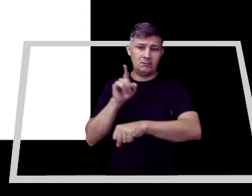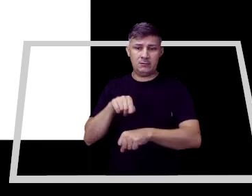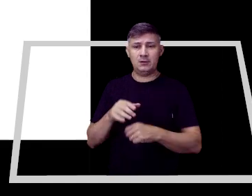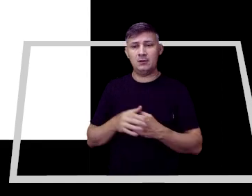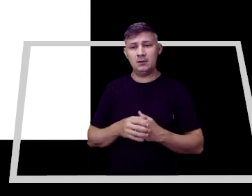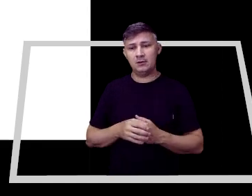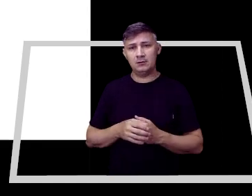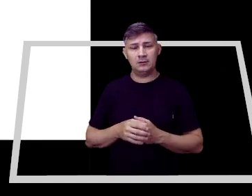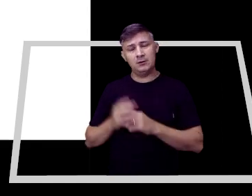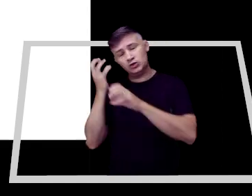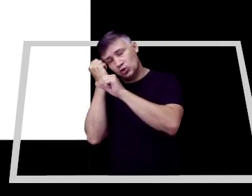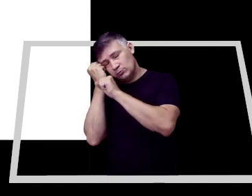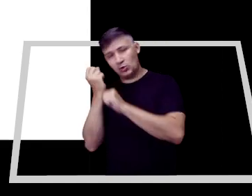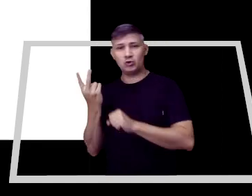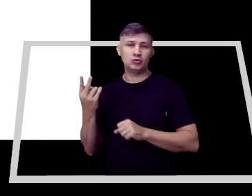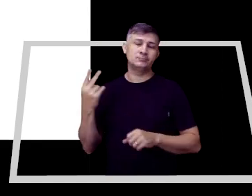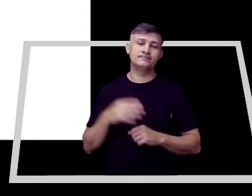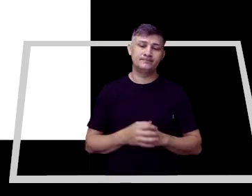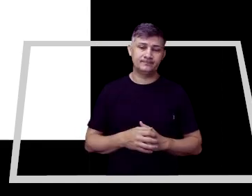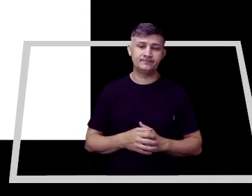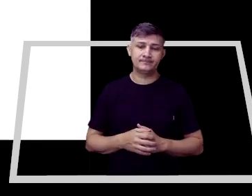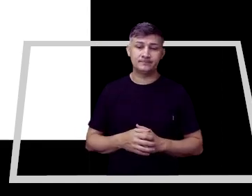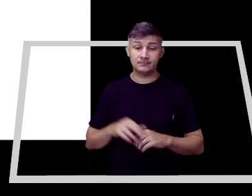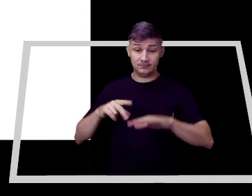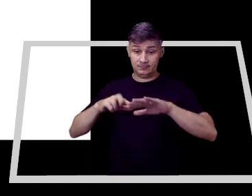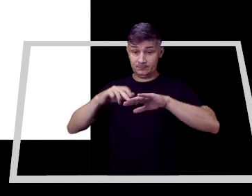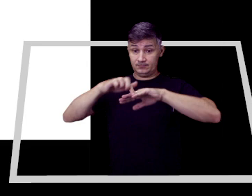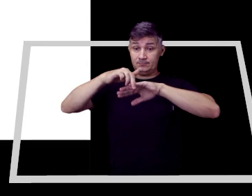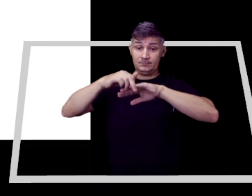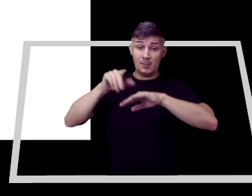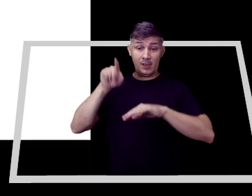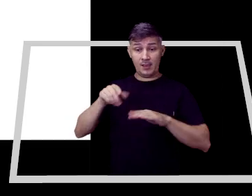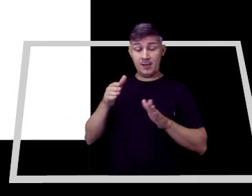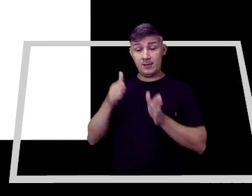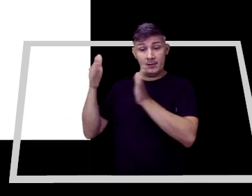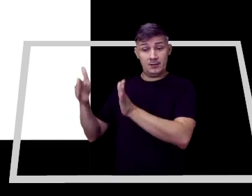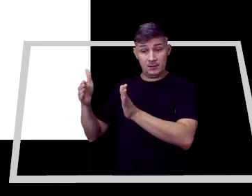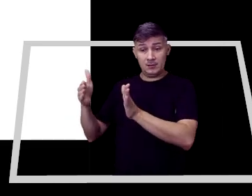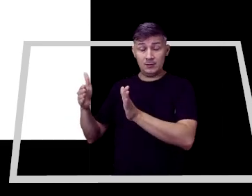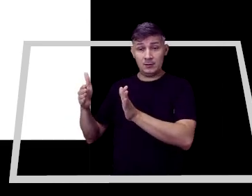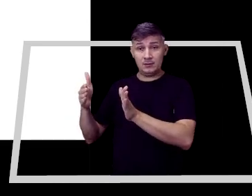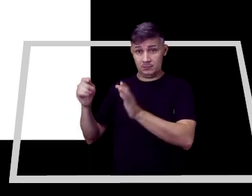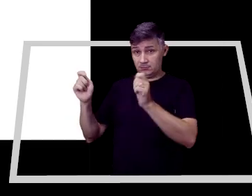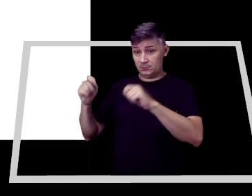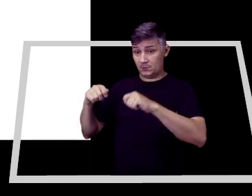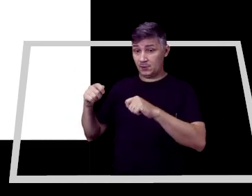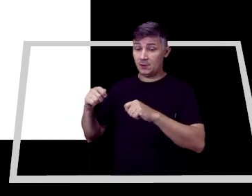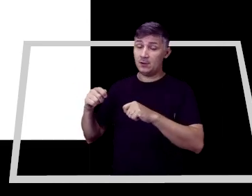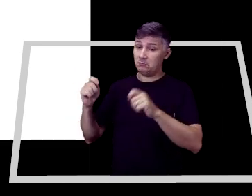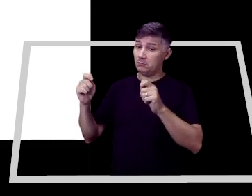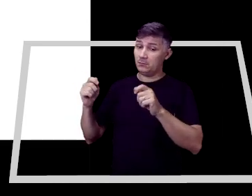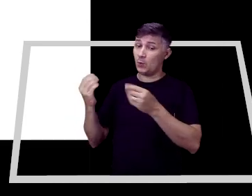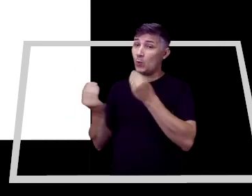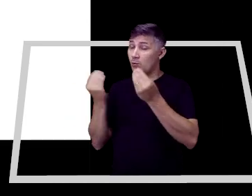aos dormitórios. Essa escada que se situa justamente na porção que era possível